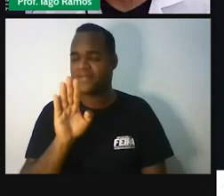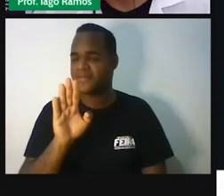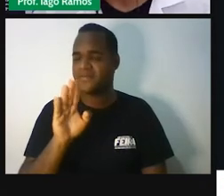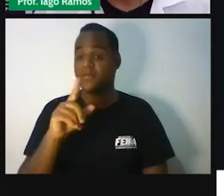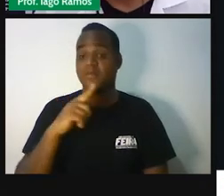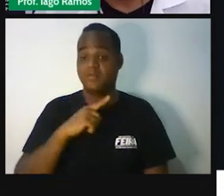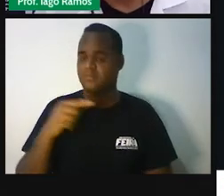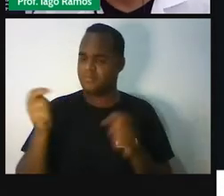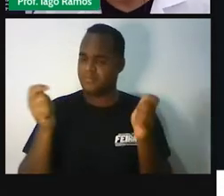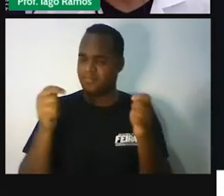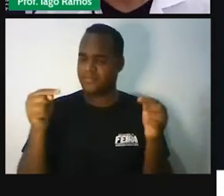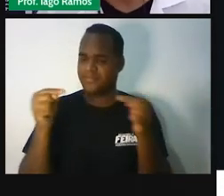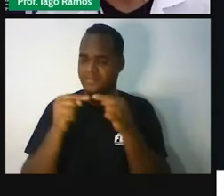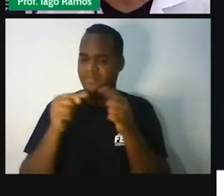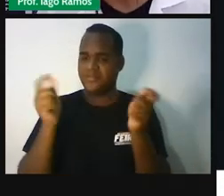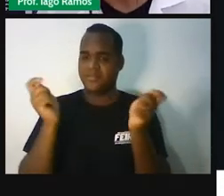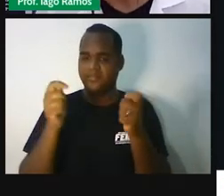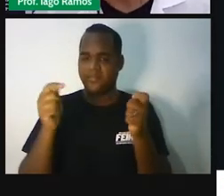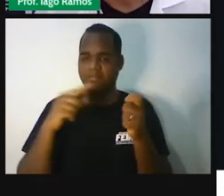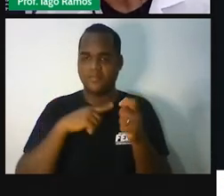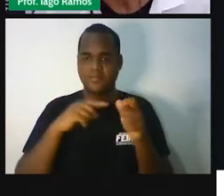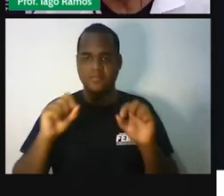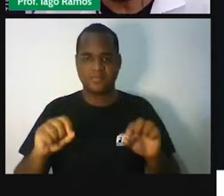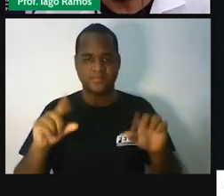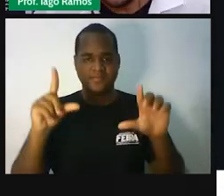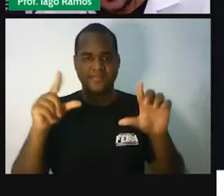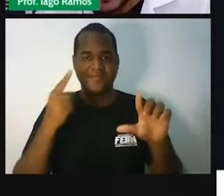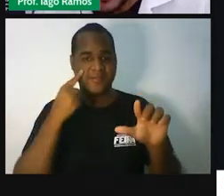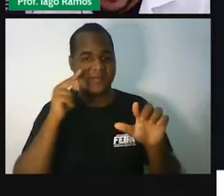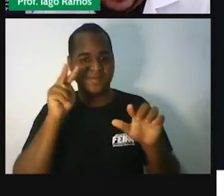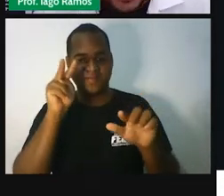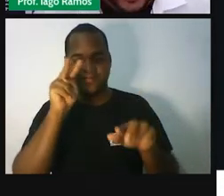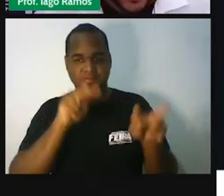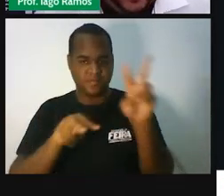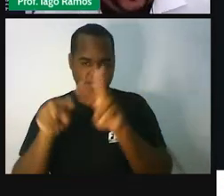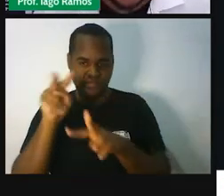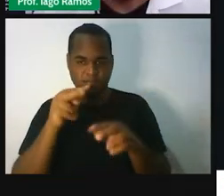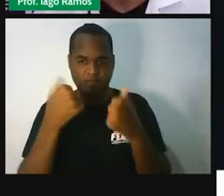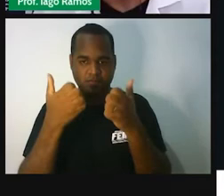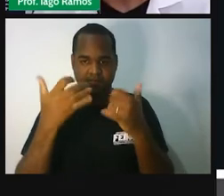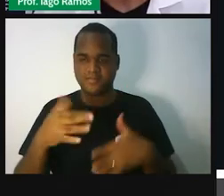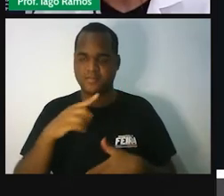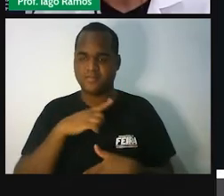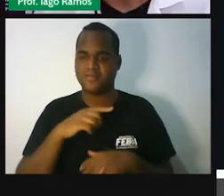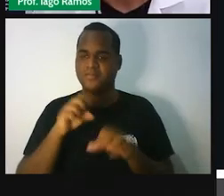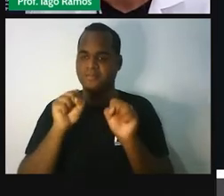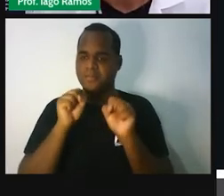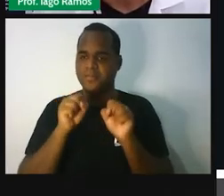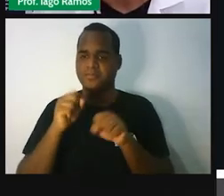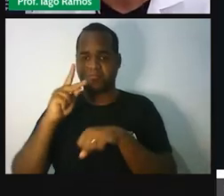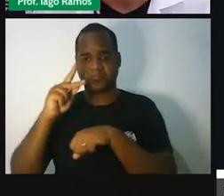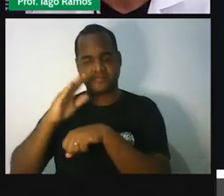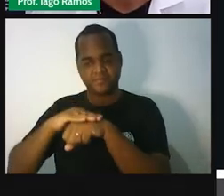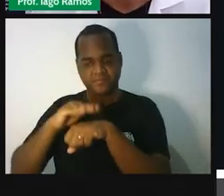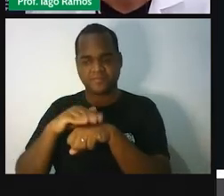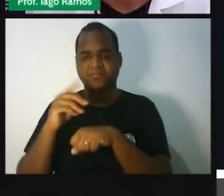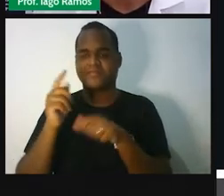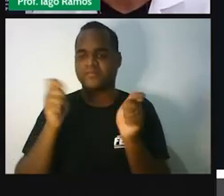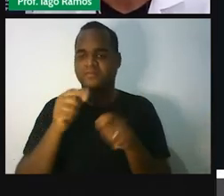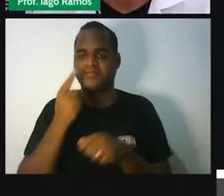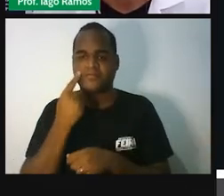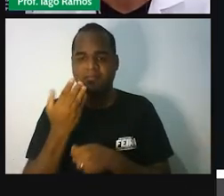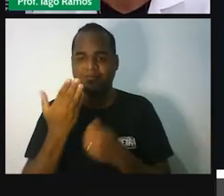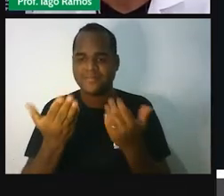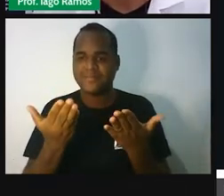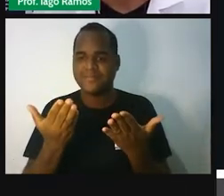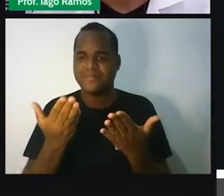Mas é possível sim, a gente tem aqui um quadro virtual e que eu vou colocar agora